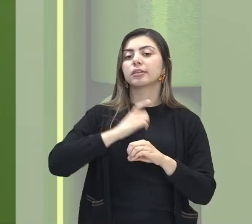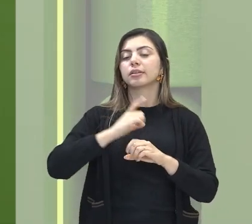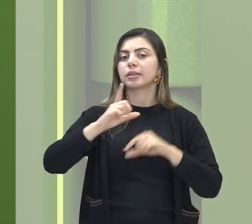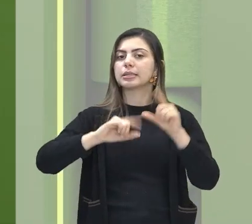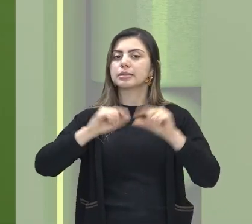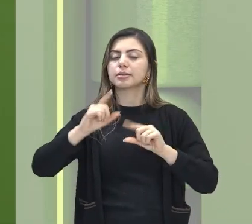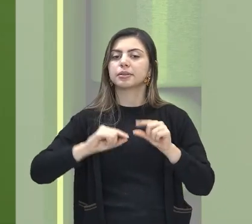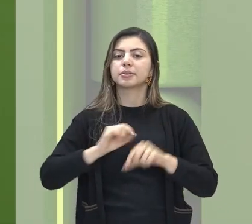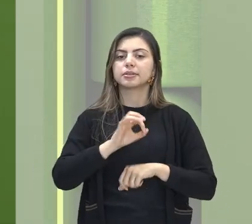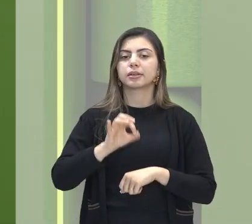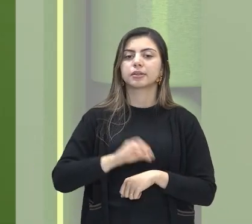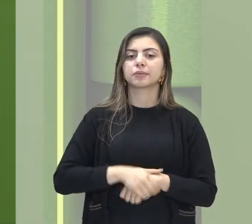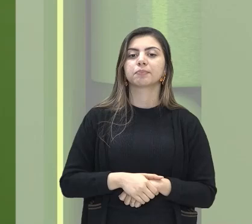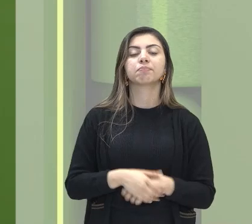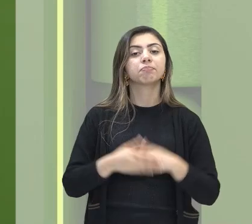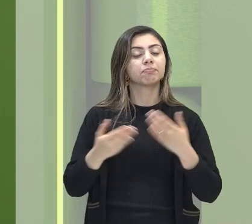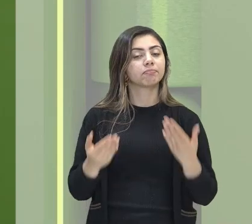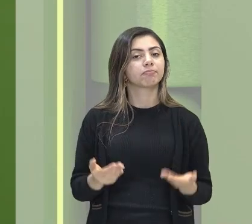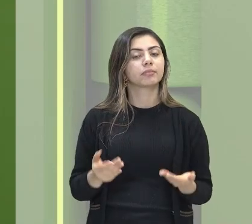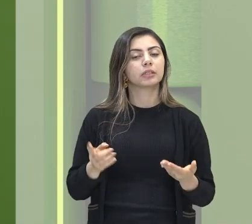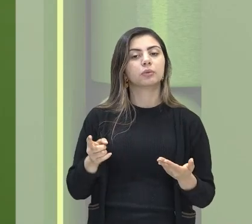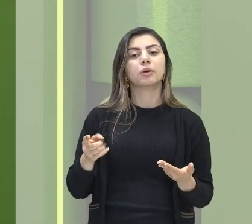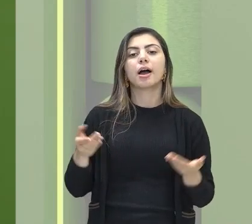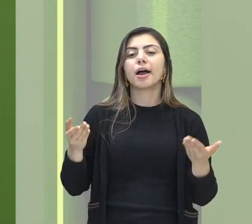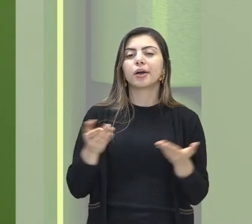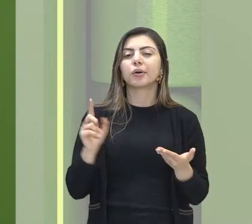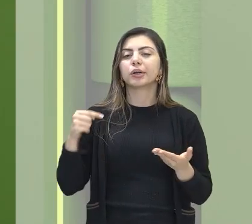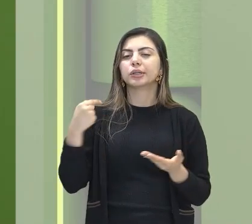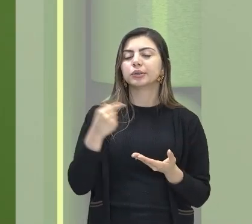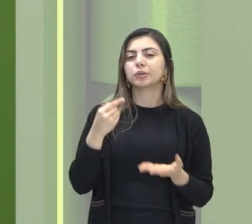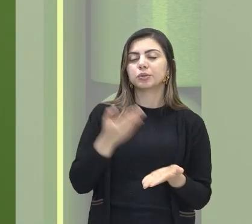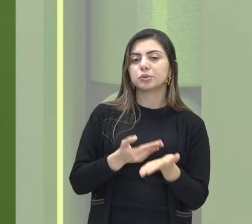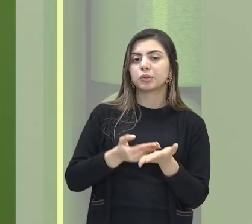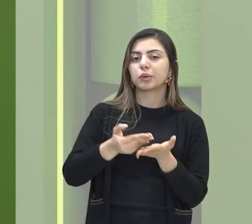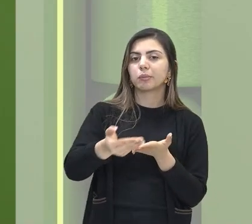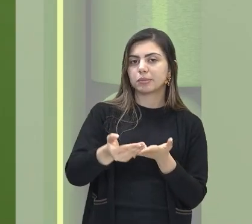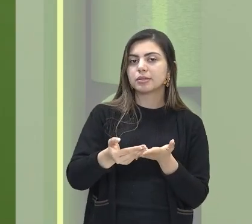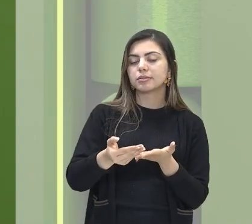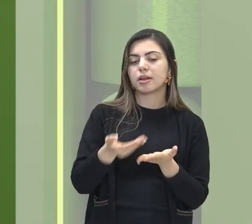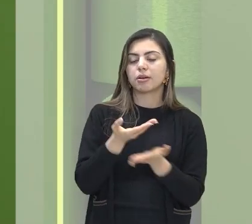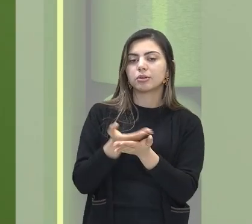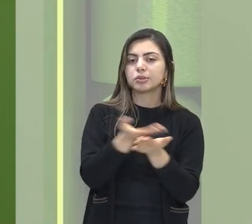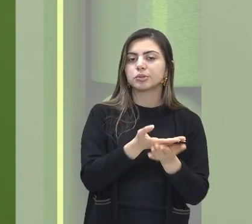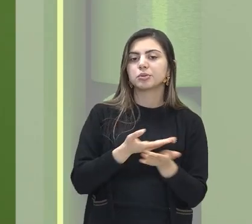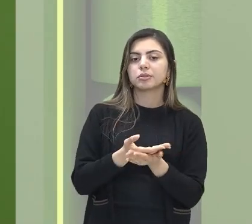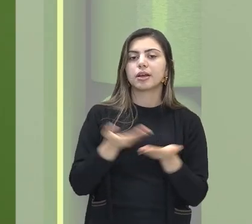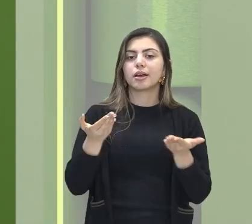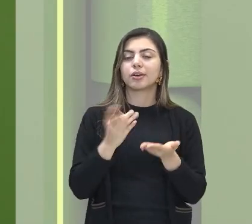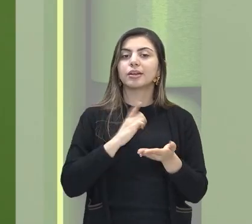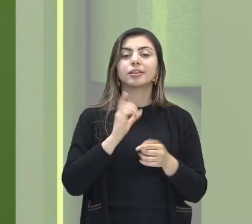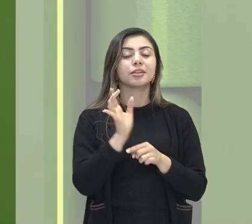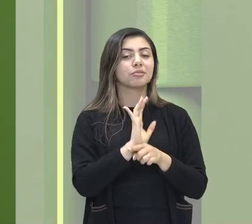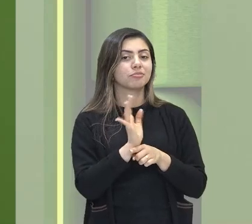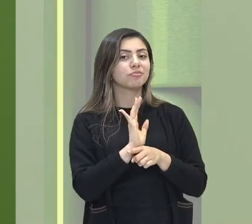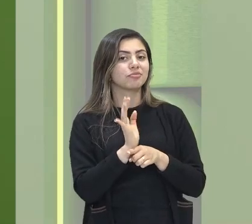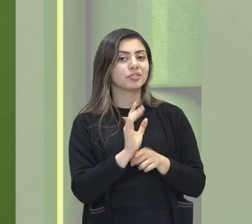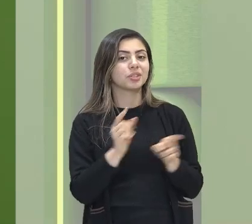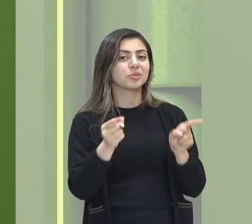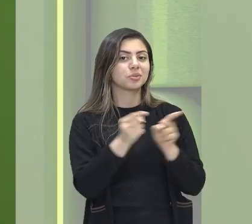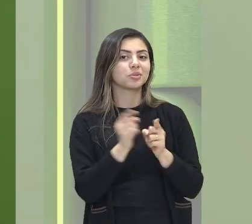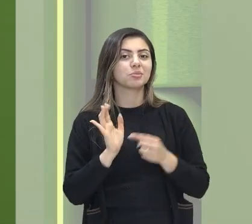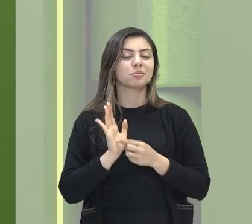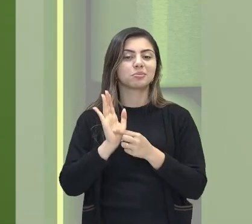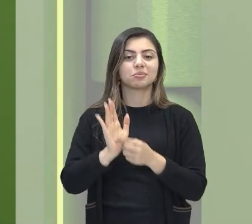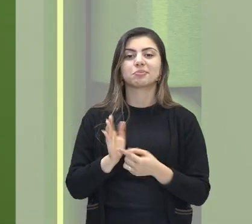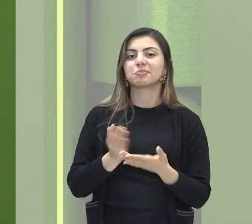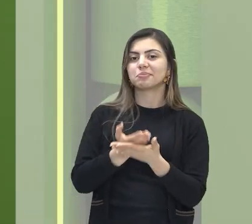estrelas. Então, para que a gente tenha uma introdução a esse estudo, nós temos aí um vídeo, uma animação para você